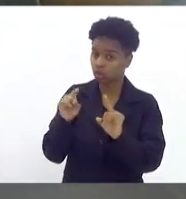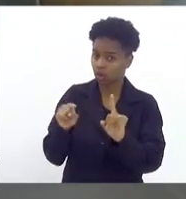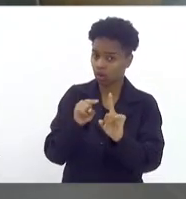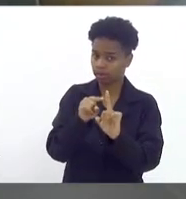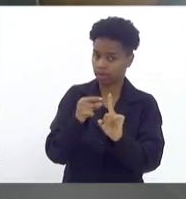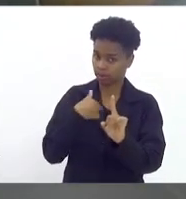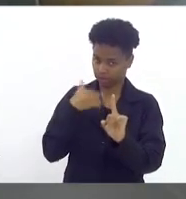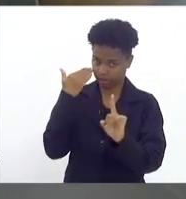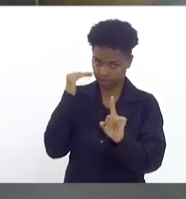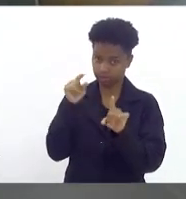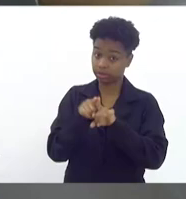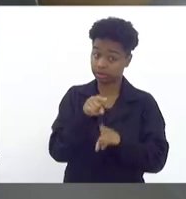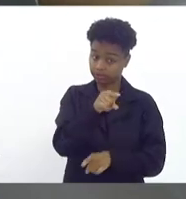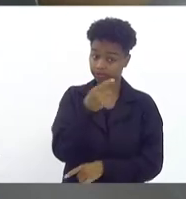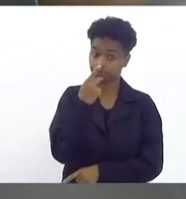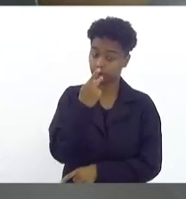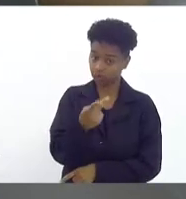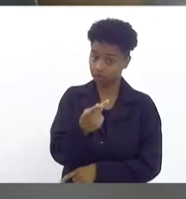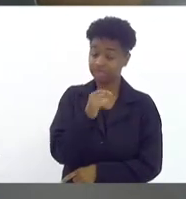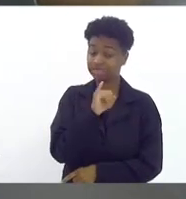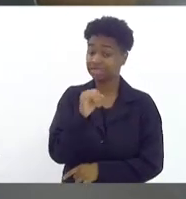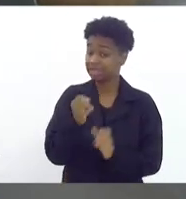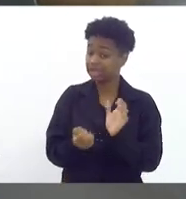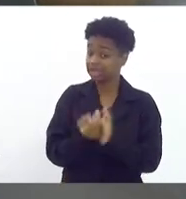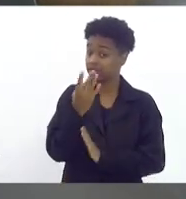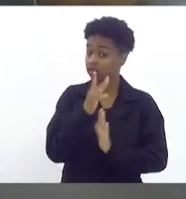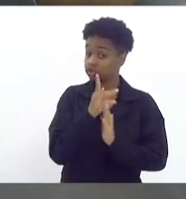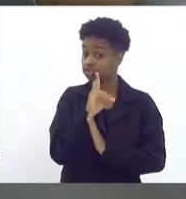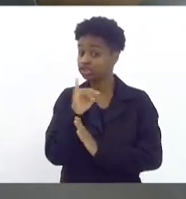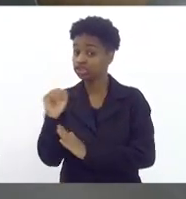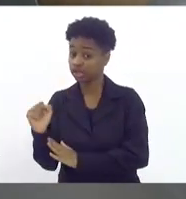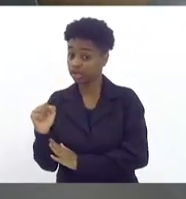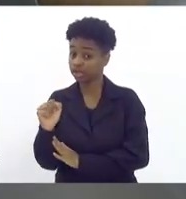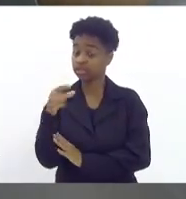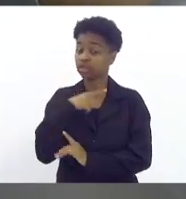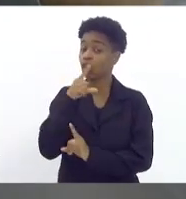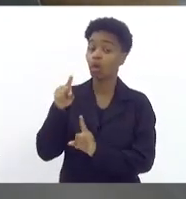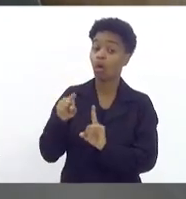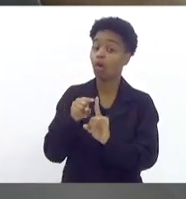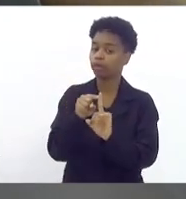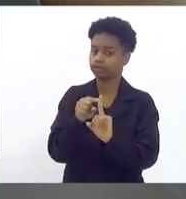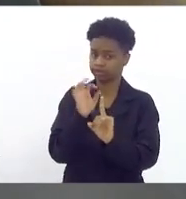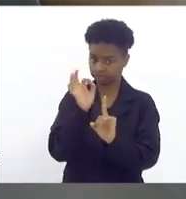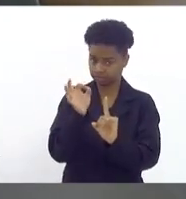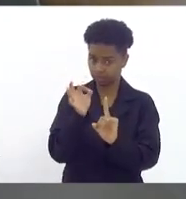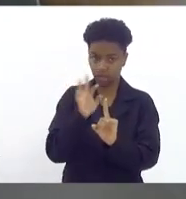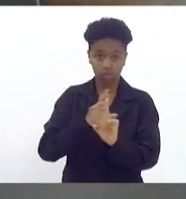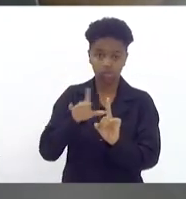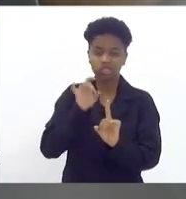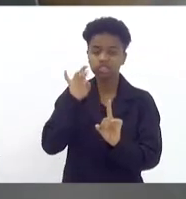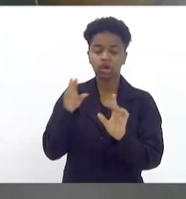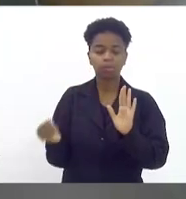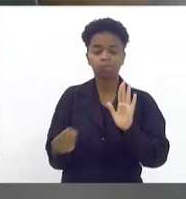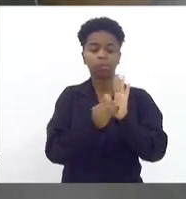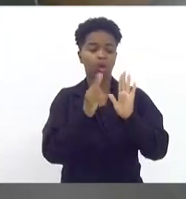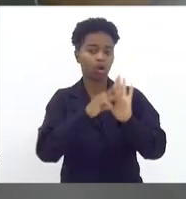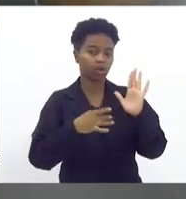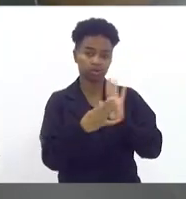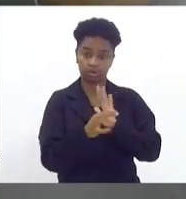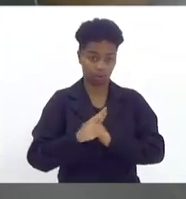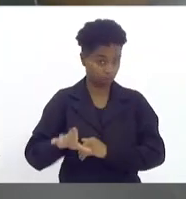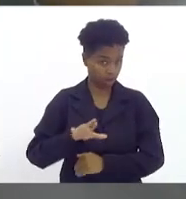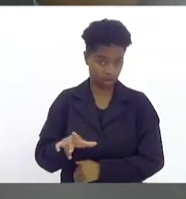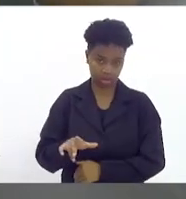Vossa Excelência já falou isso, quando você cria uma data, você está querendo que essa data sirva para alguma coisa. Não é só para estar na folhinha lá do calendário.